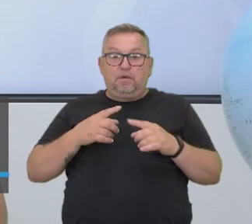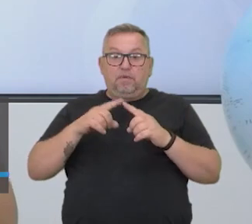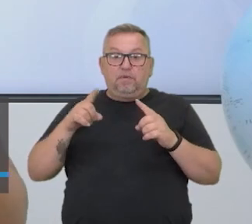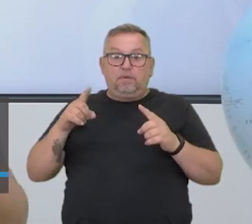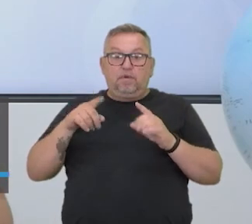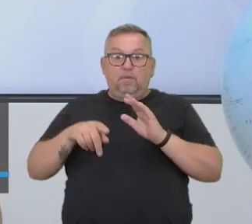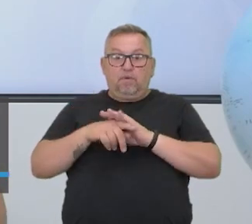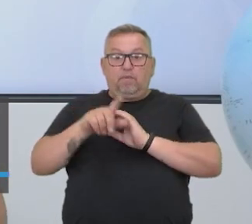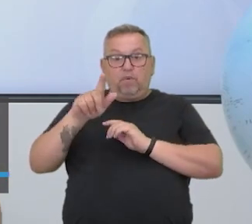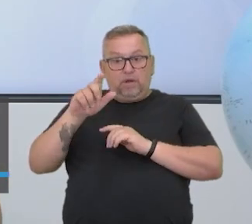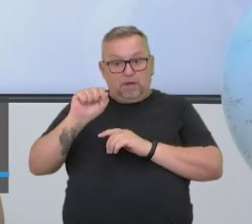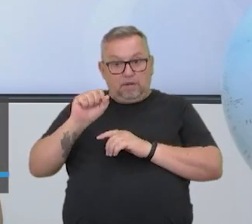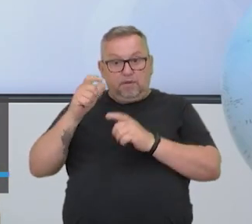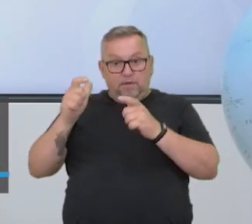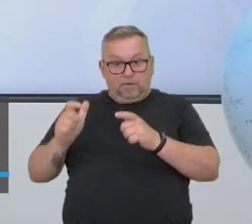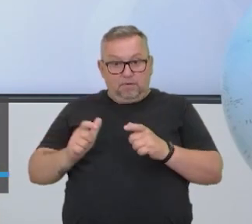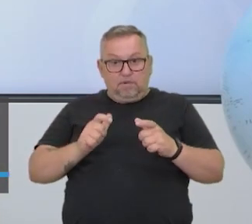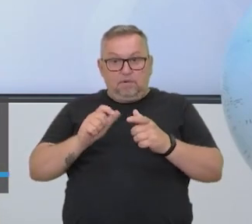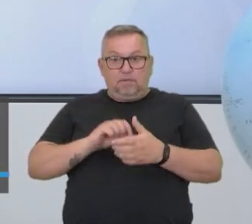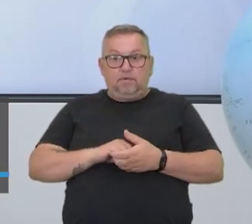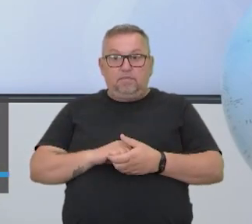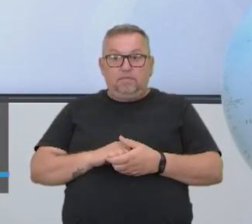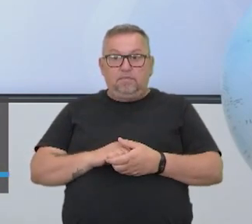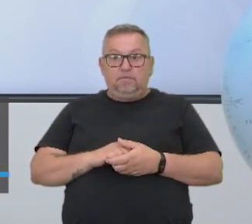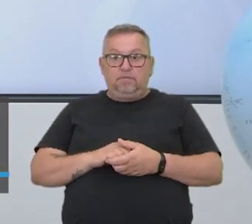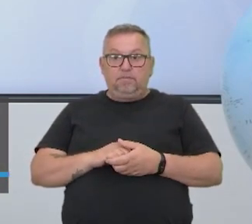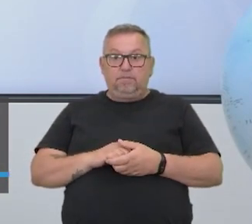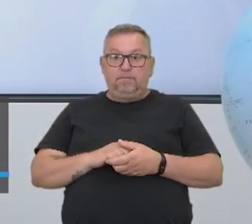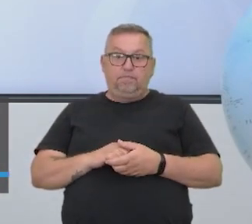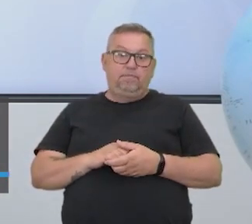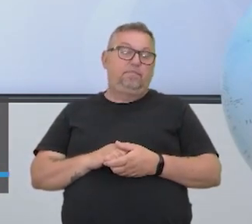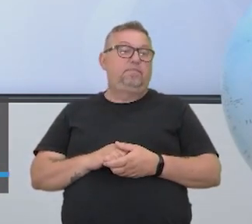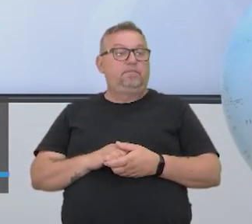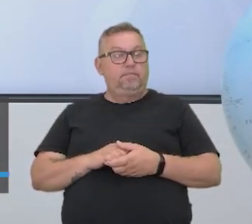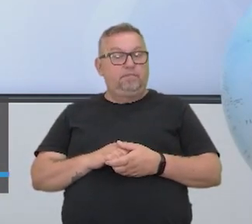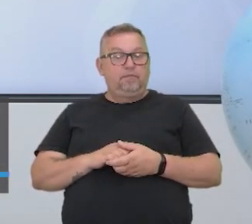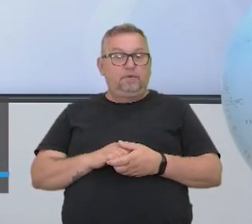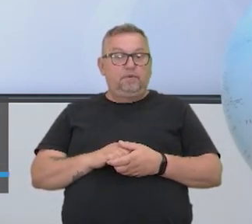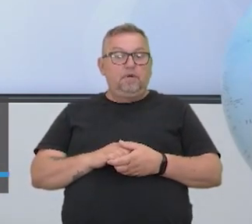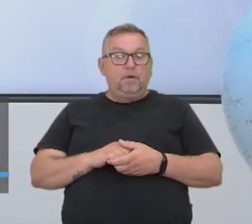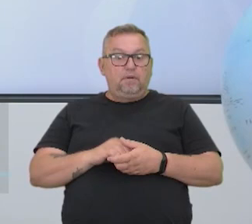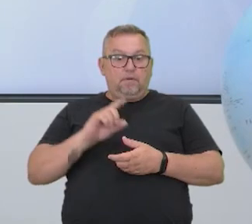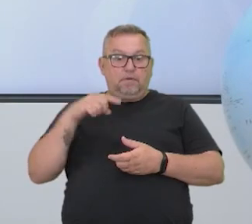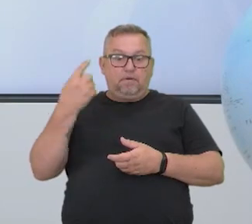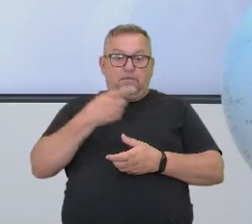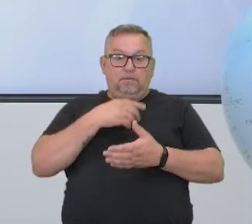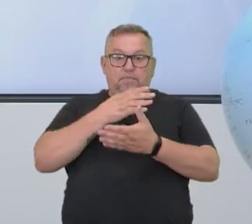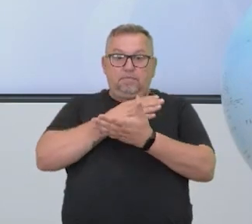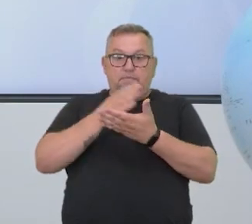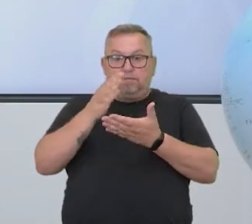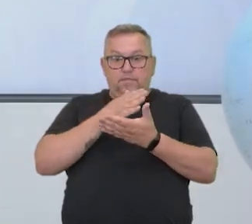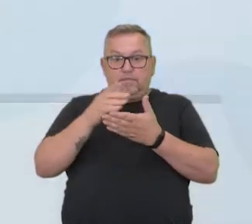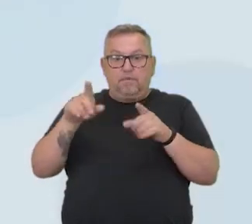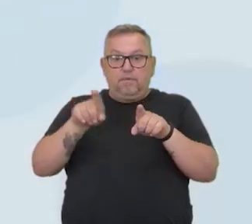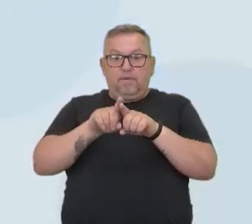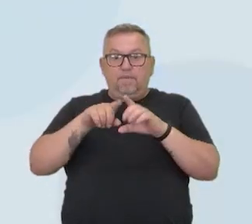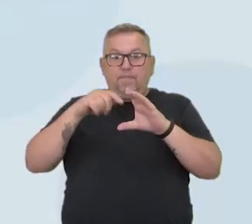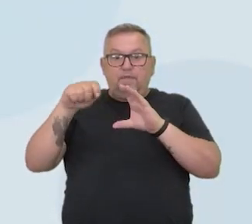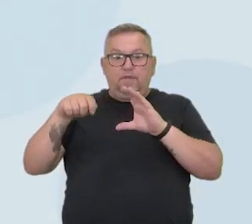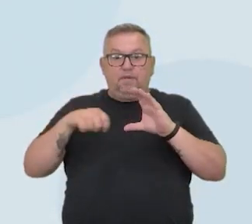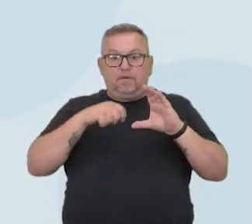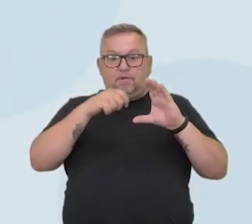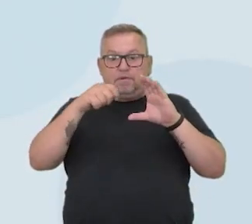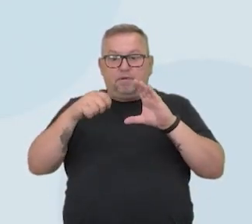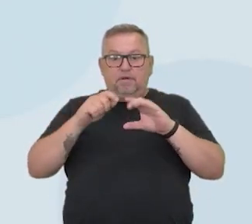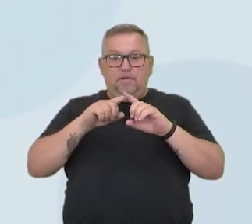dos gases nessa região, belezinha? Bom, então, para a gente entrar num clima, eu trouxe um vídeo que a gente vai tentar